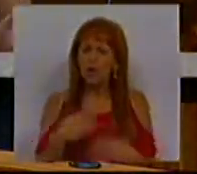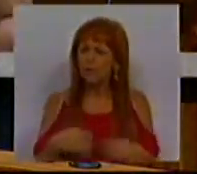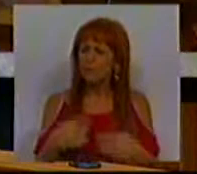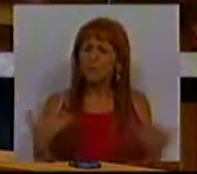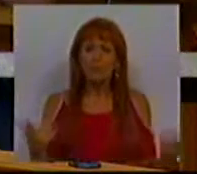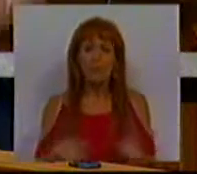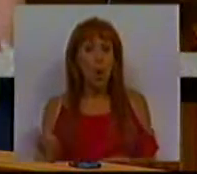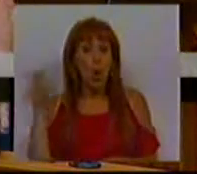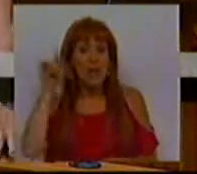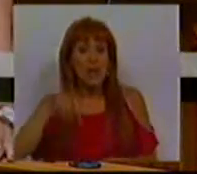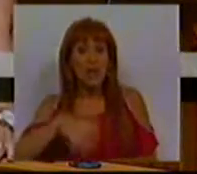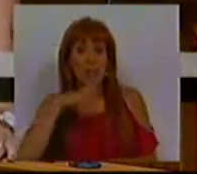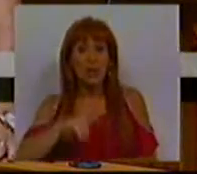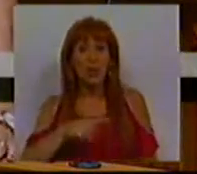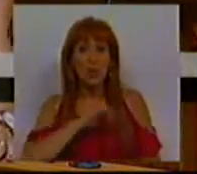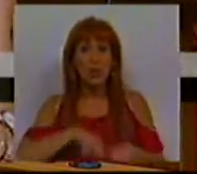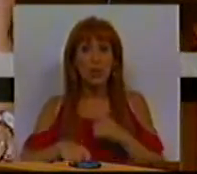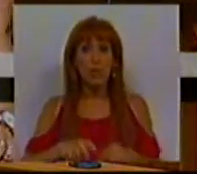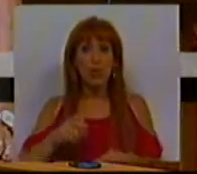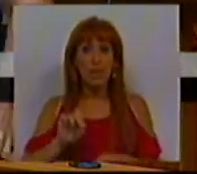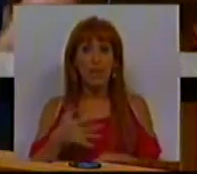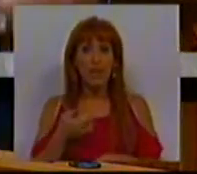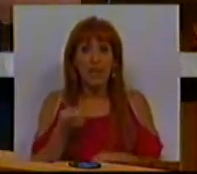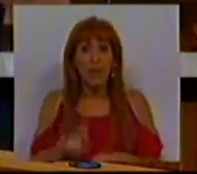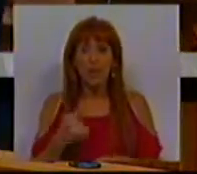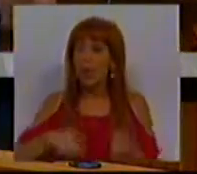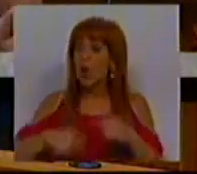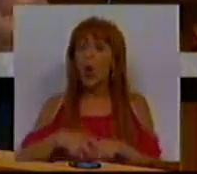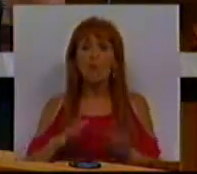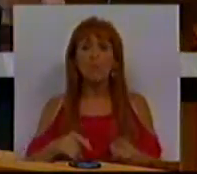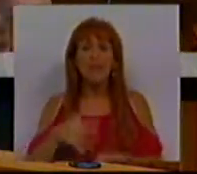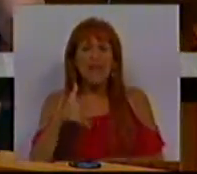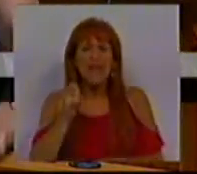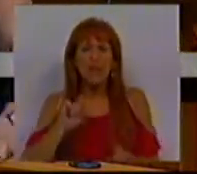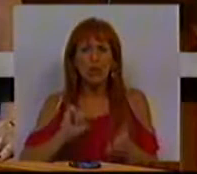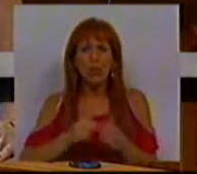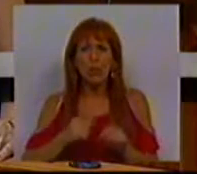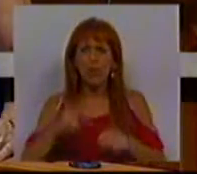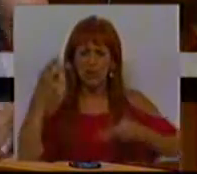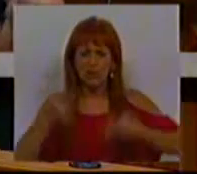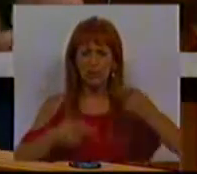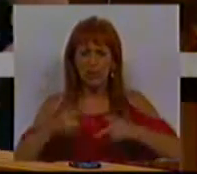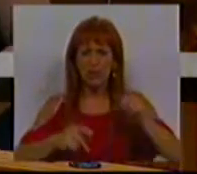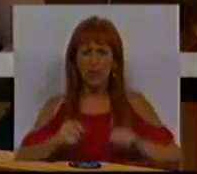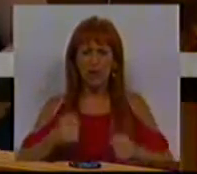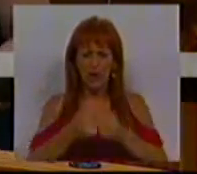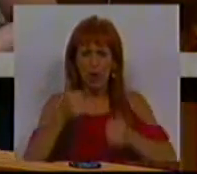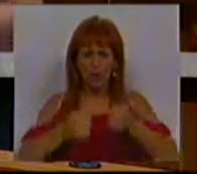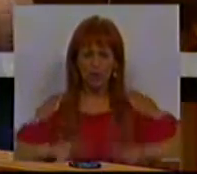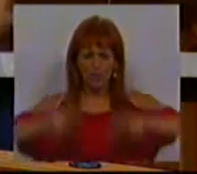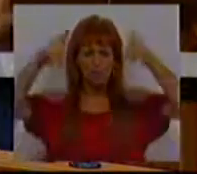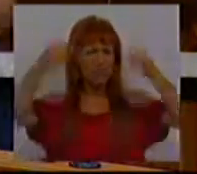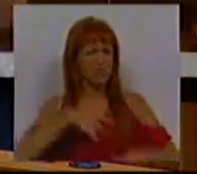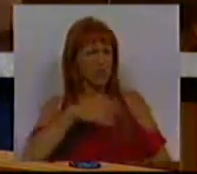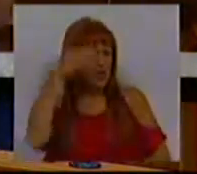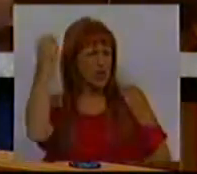como também ouvi aqui dizer pelo Sr. Deputado Amadeu Albergaria que nós tínhamos subido 15 pontos no ranking da competitividade, esquecendo-se de dizer que